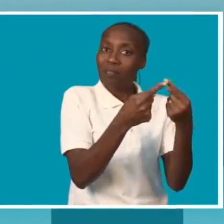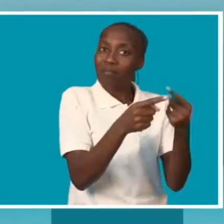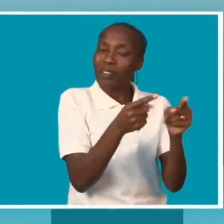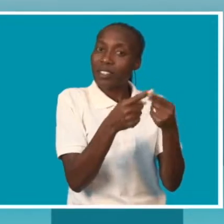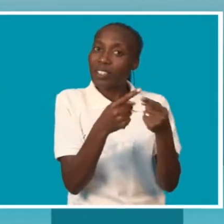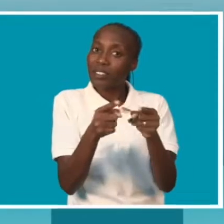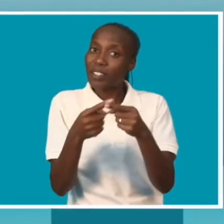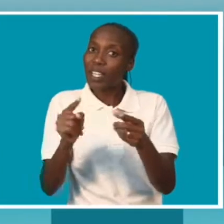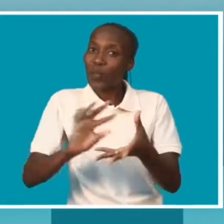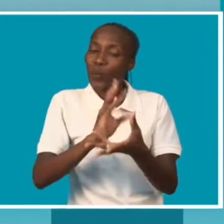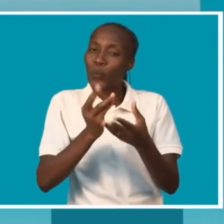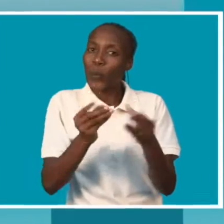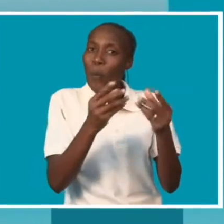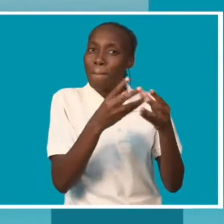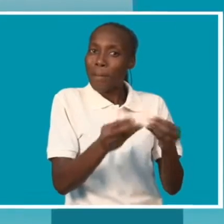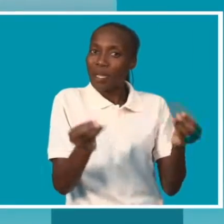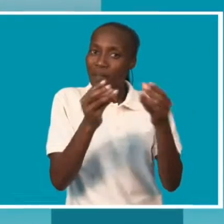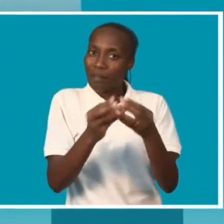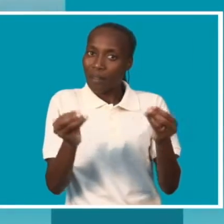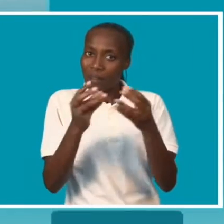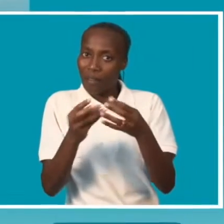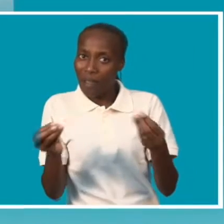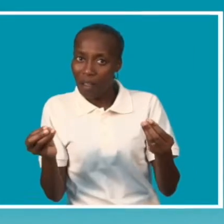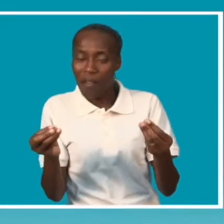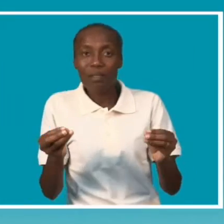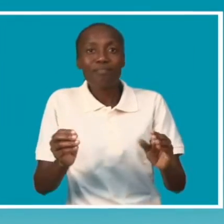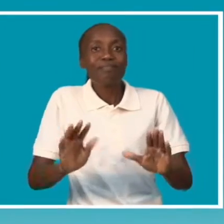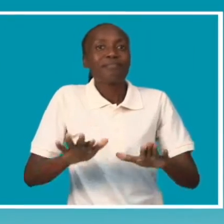essas coisas todas.